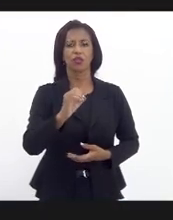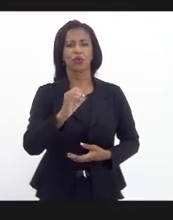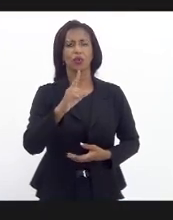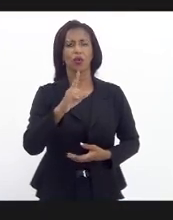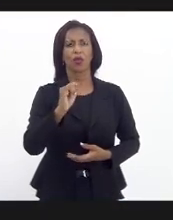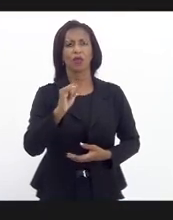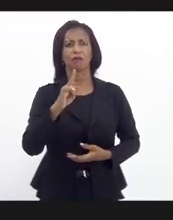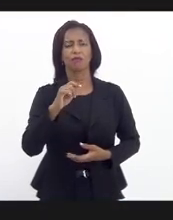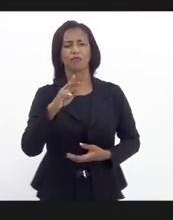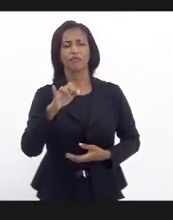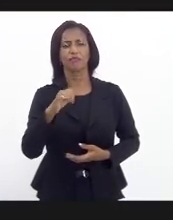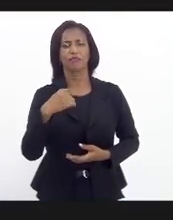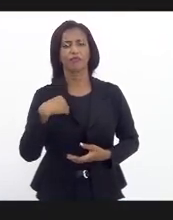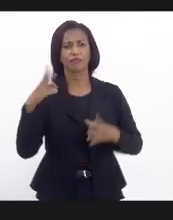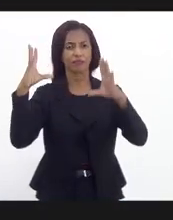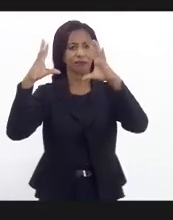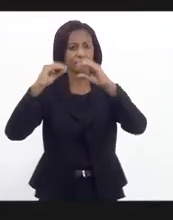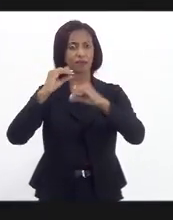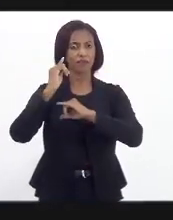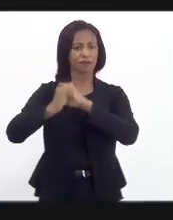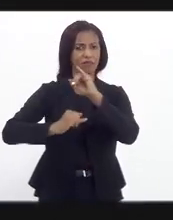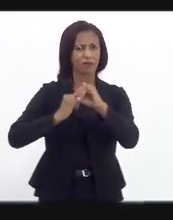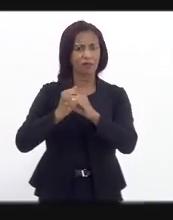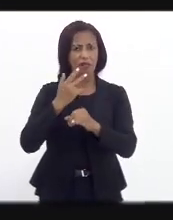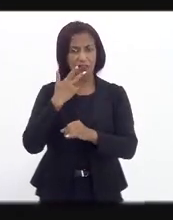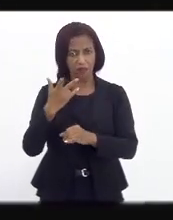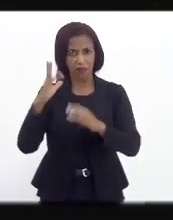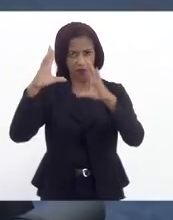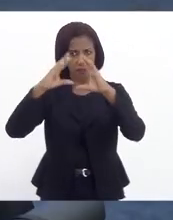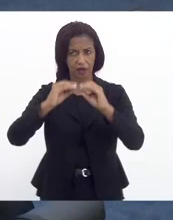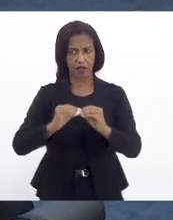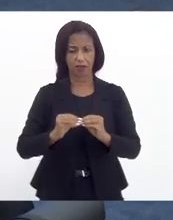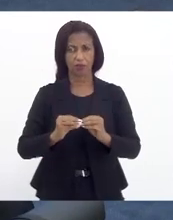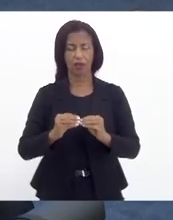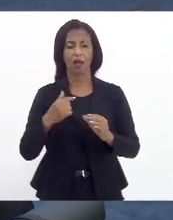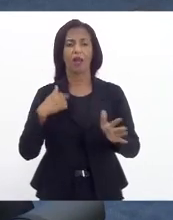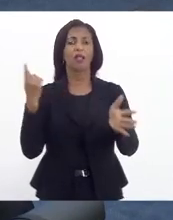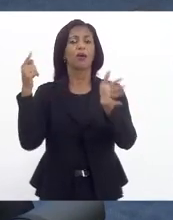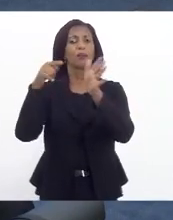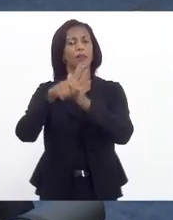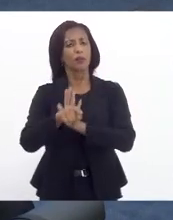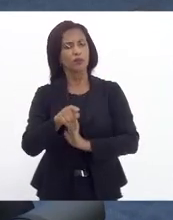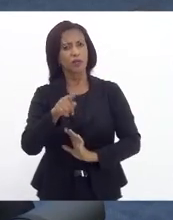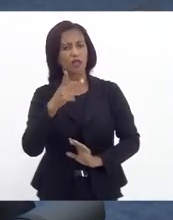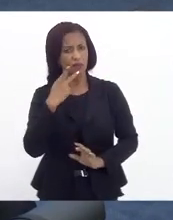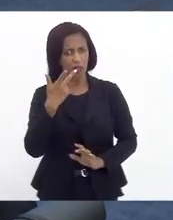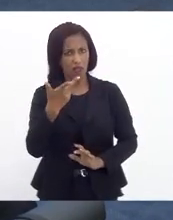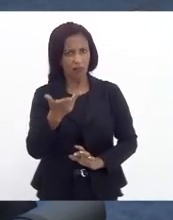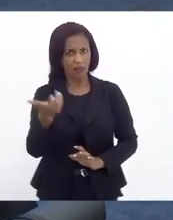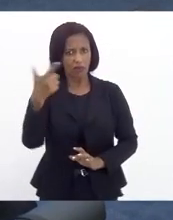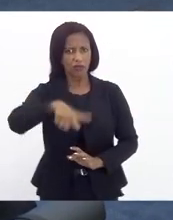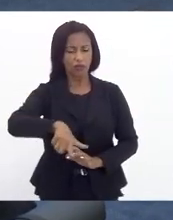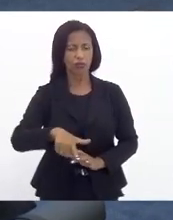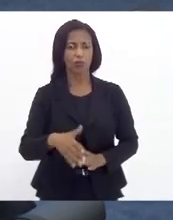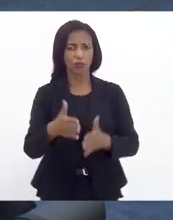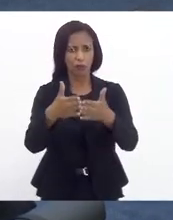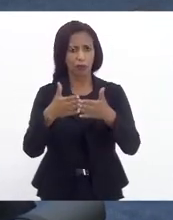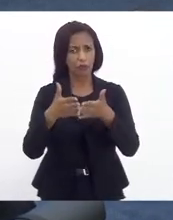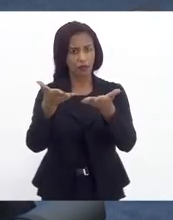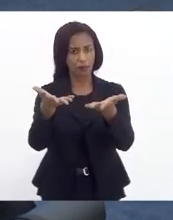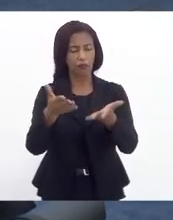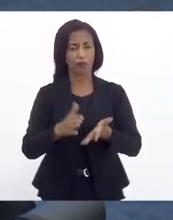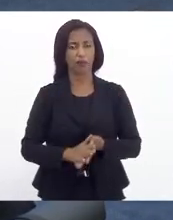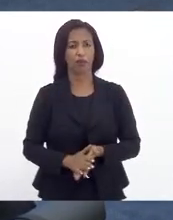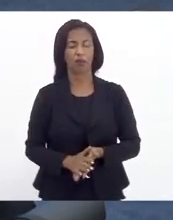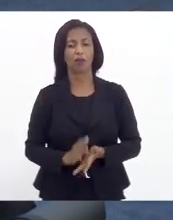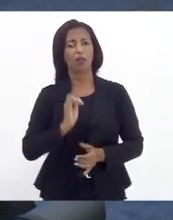minha rede. Então, a Vossa Excelência estava falando e caiu. E aí eu perguntei se a Vossa Excelência queria usar da palavra. Por favor. É, não, porque